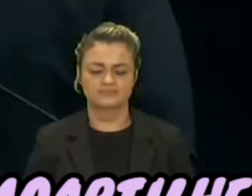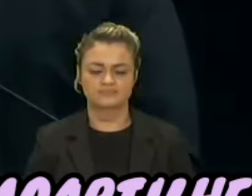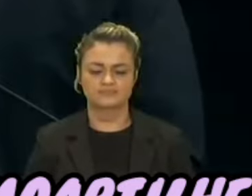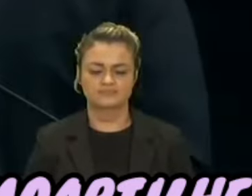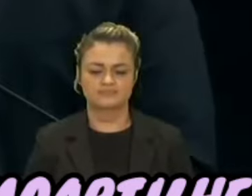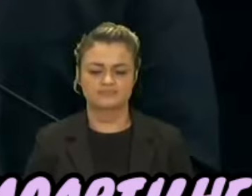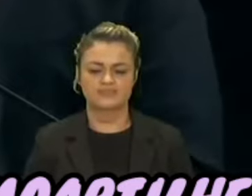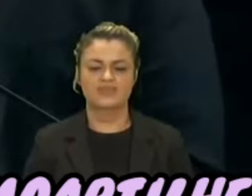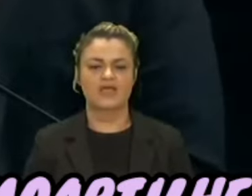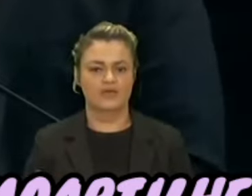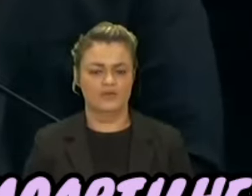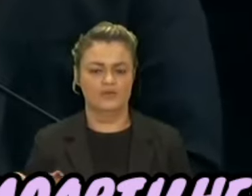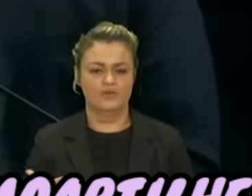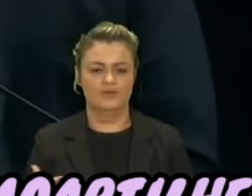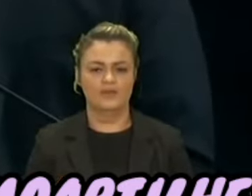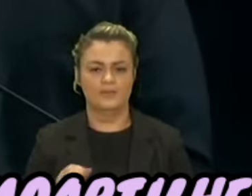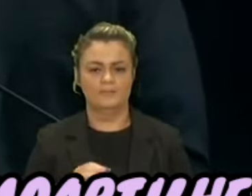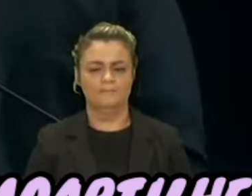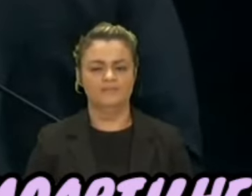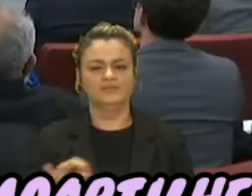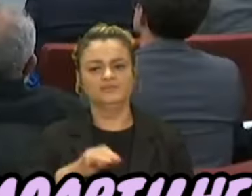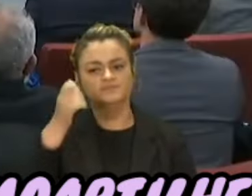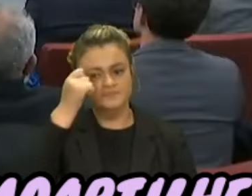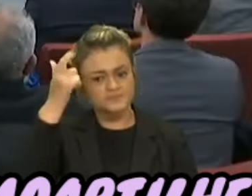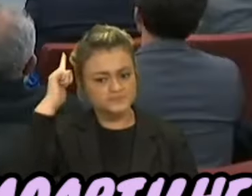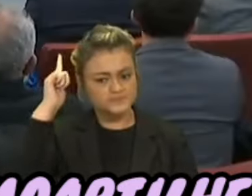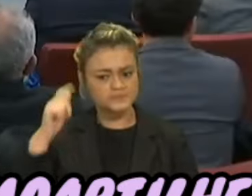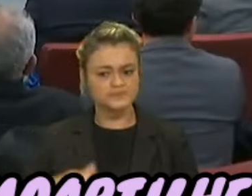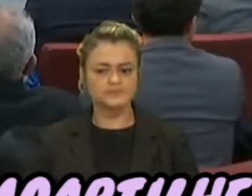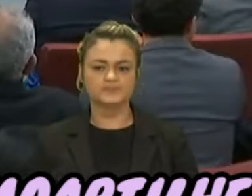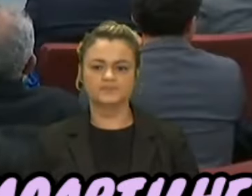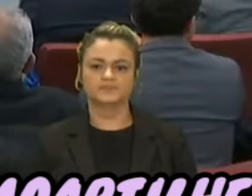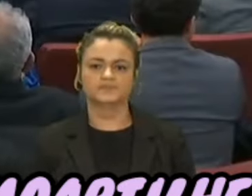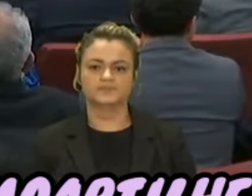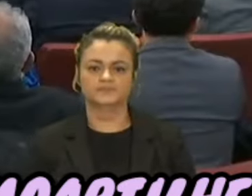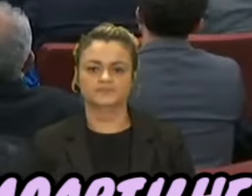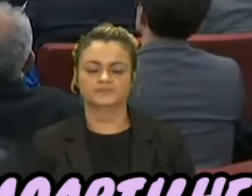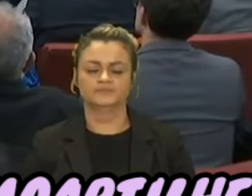Com a palavra, o senhor ministro Alexandre de Moraes.